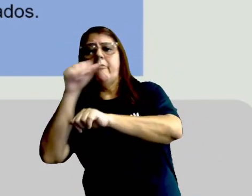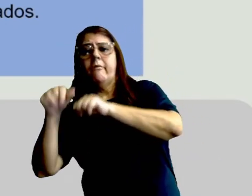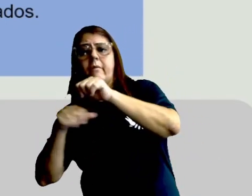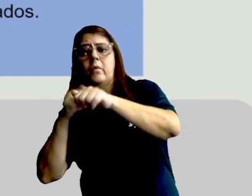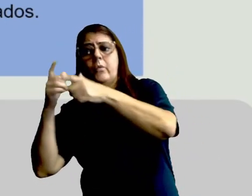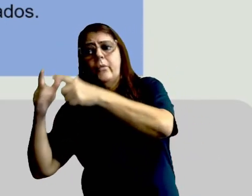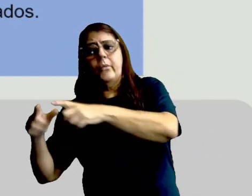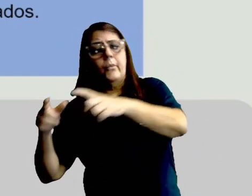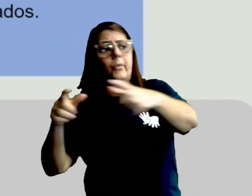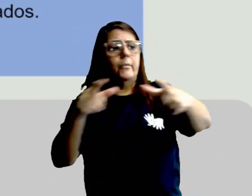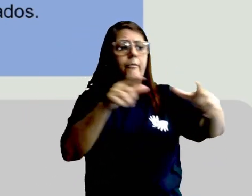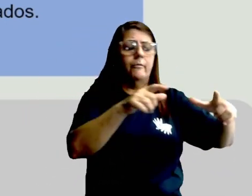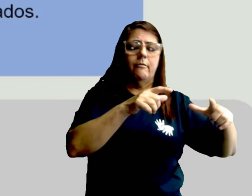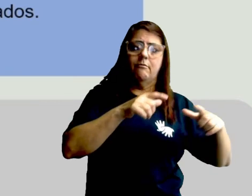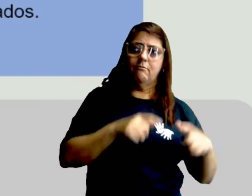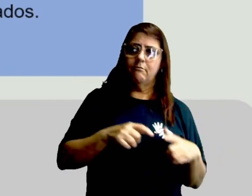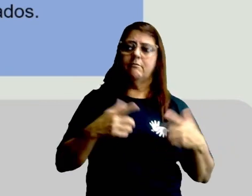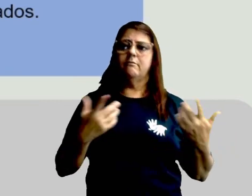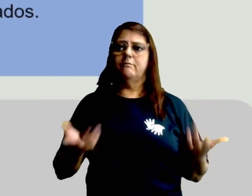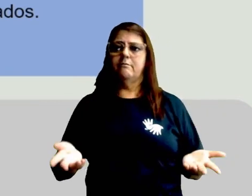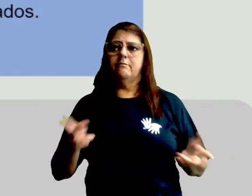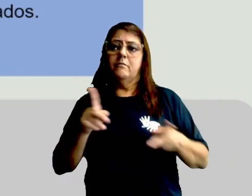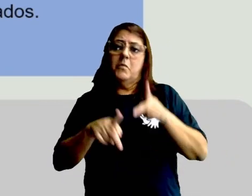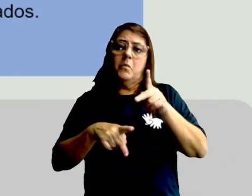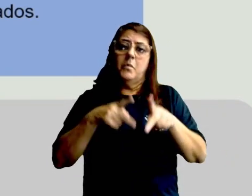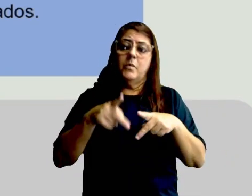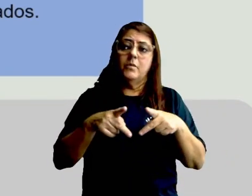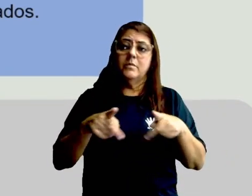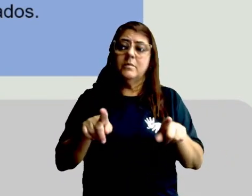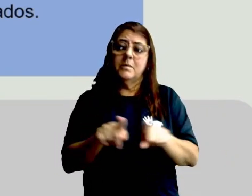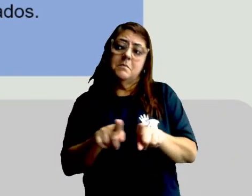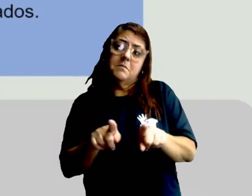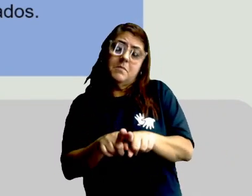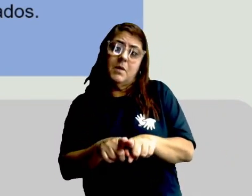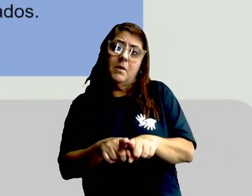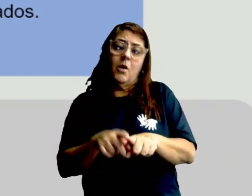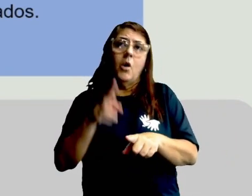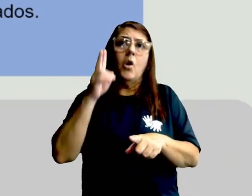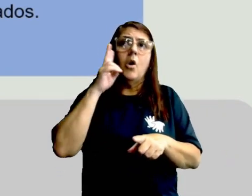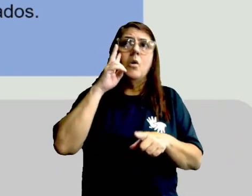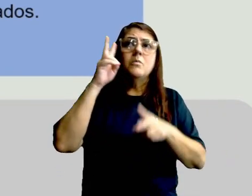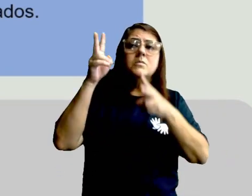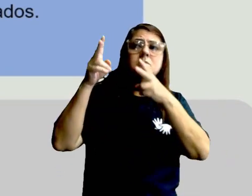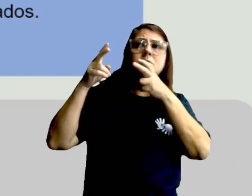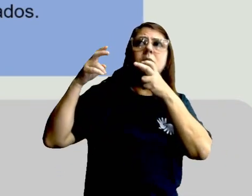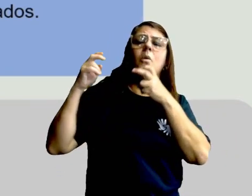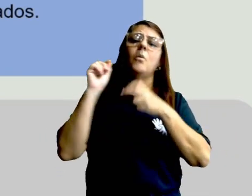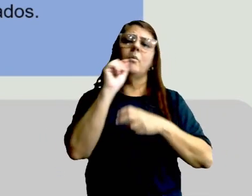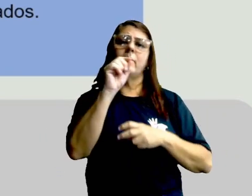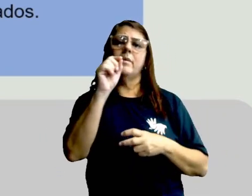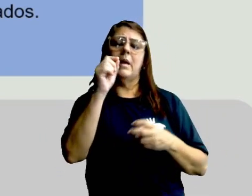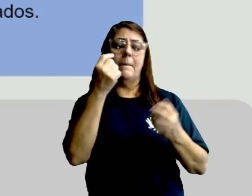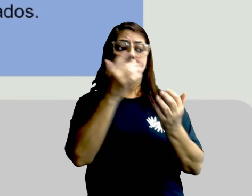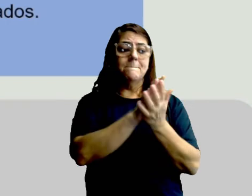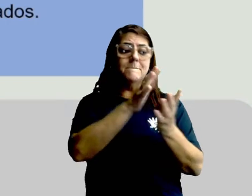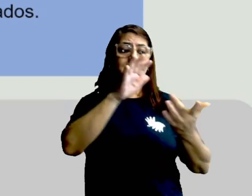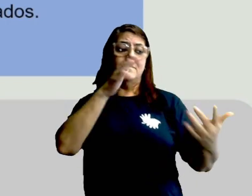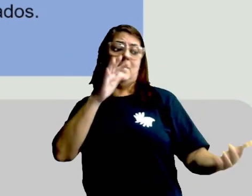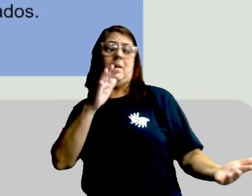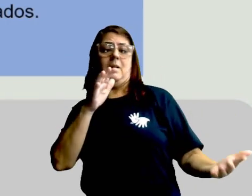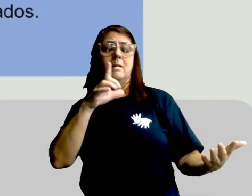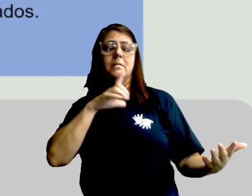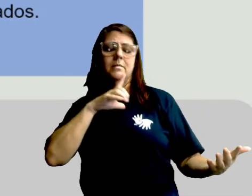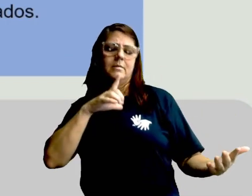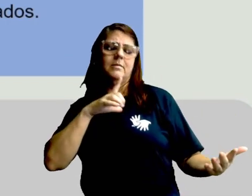Variavam dependendo do local, né, dos povos. E aí nós vimos também o que são astros iluminados, né?